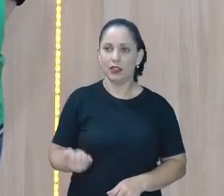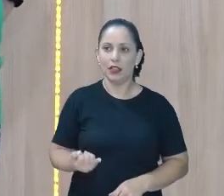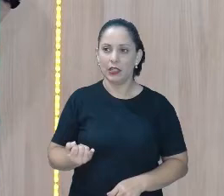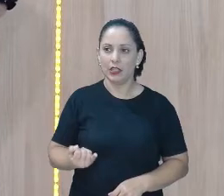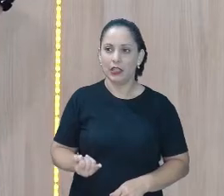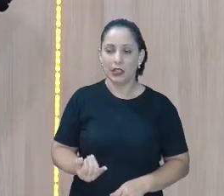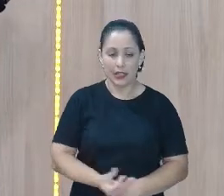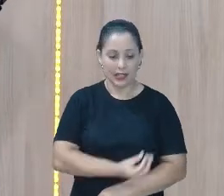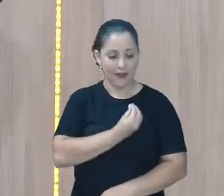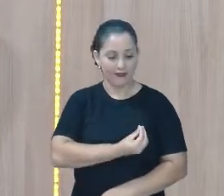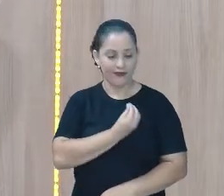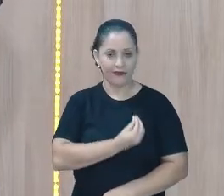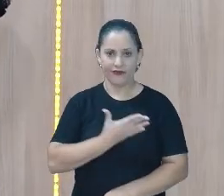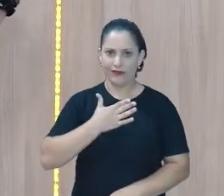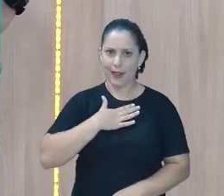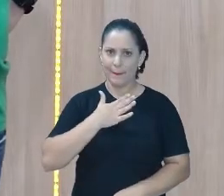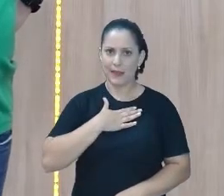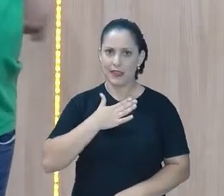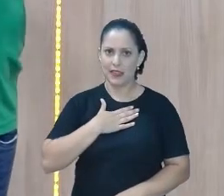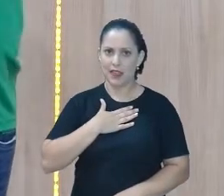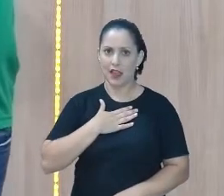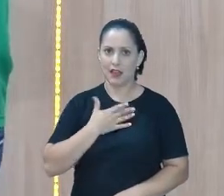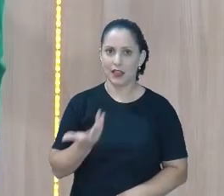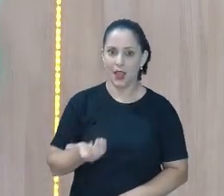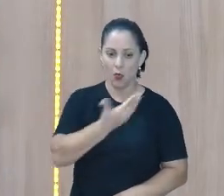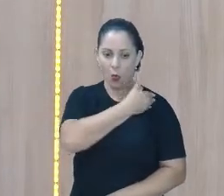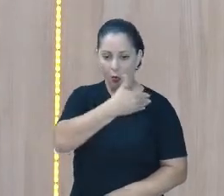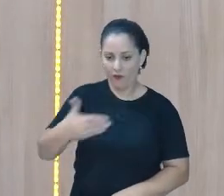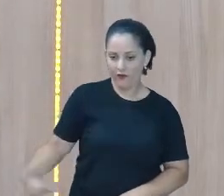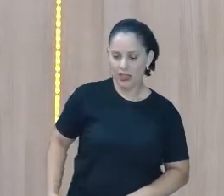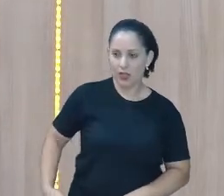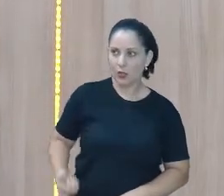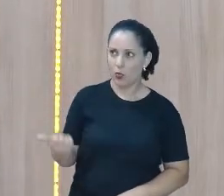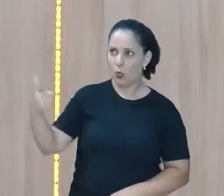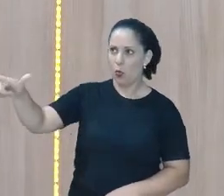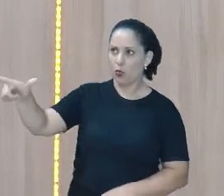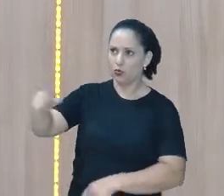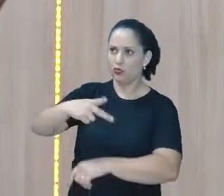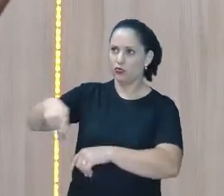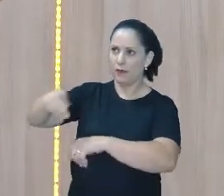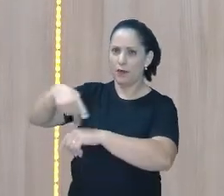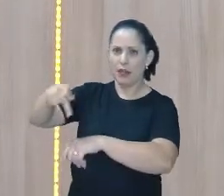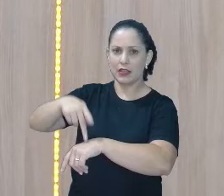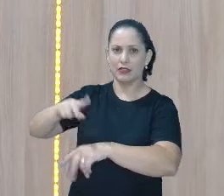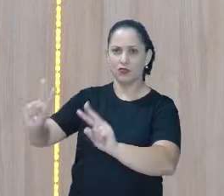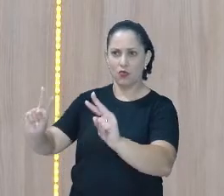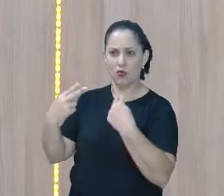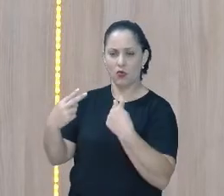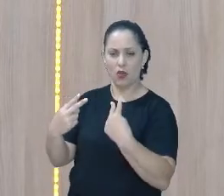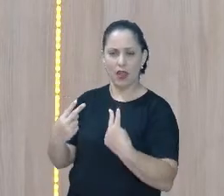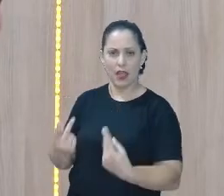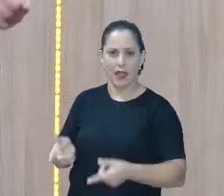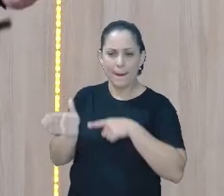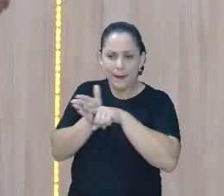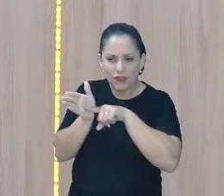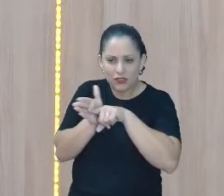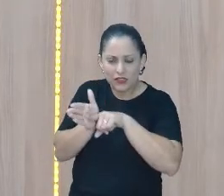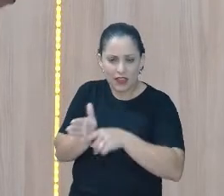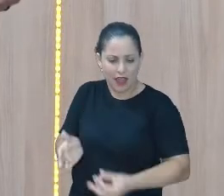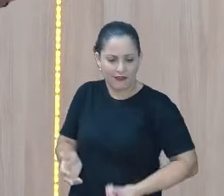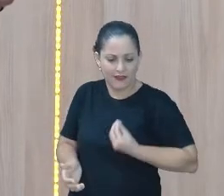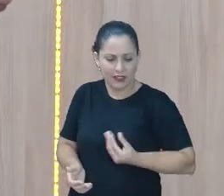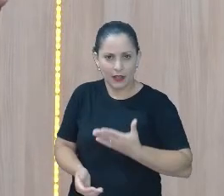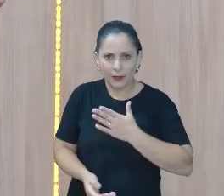eu atraia a atenção dos governos internacionais para ser espionado? Eu não